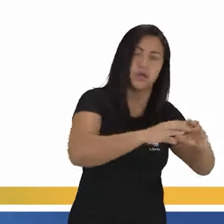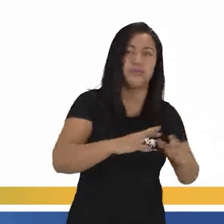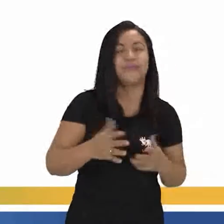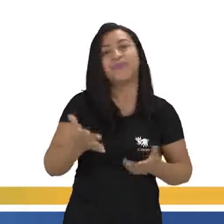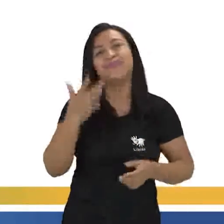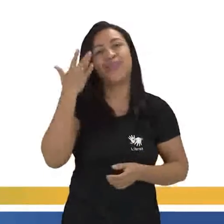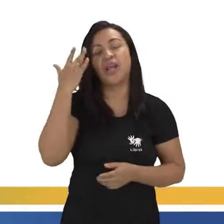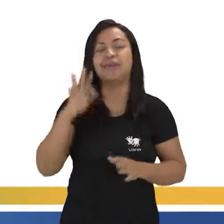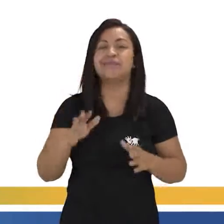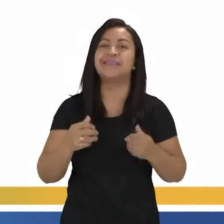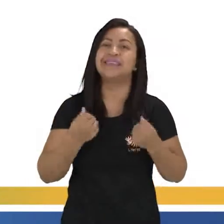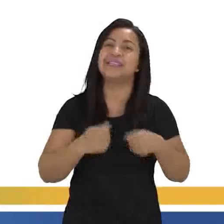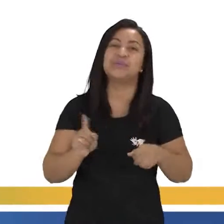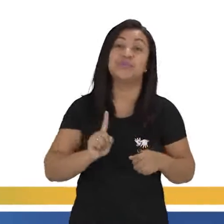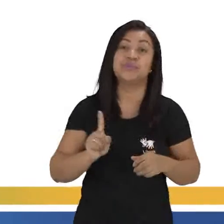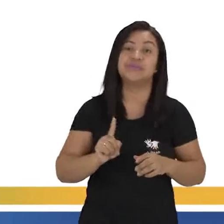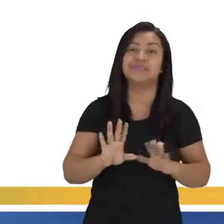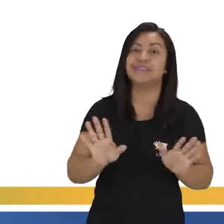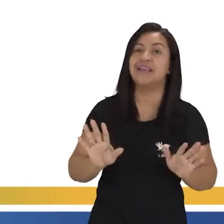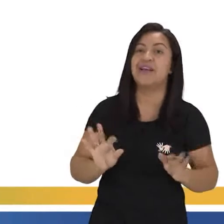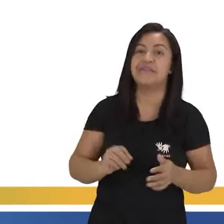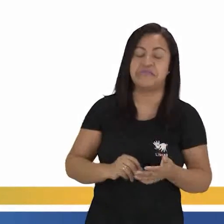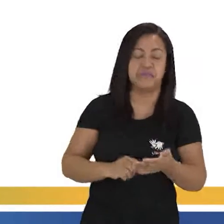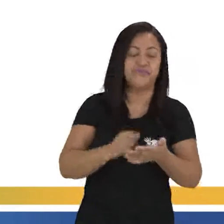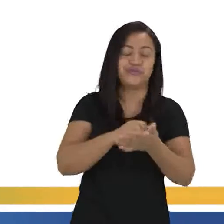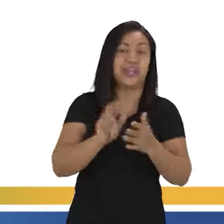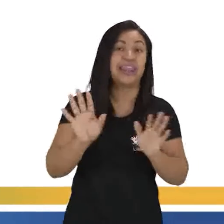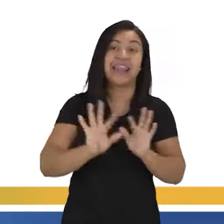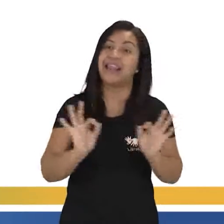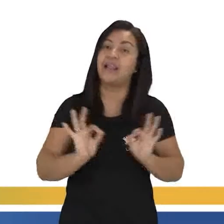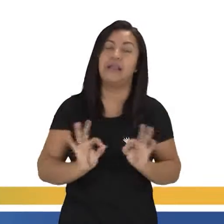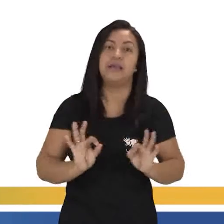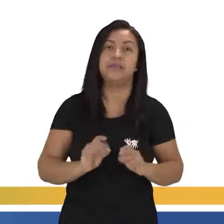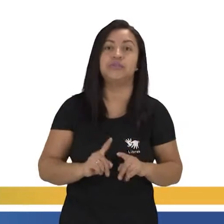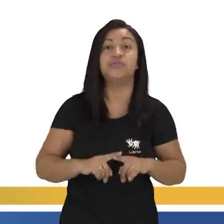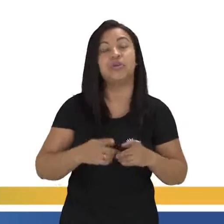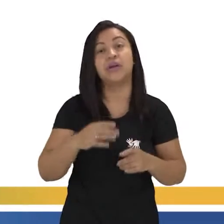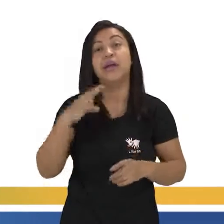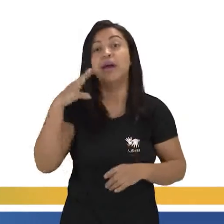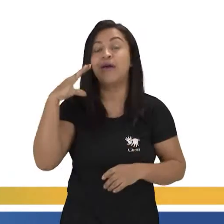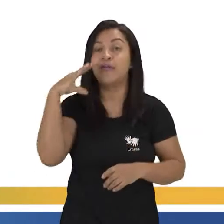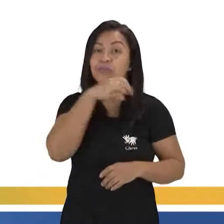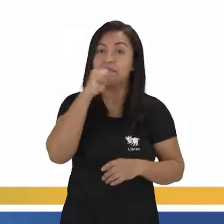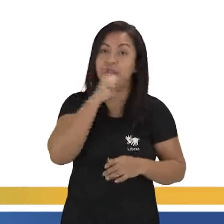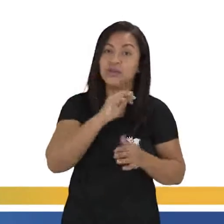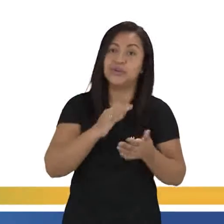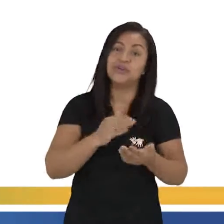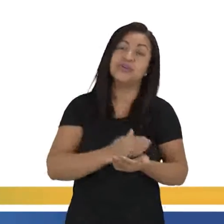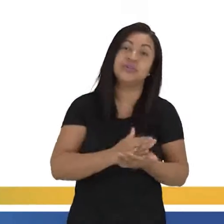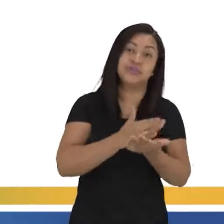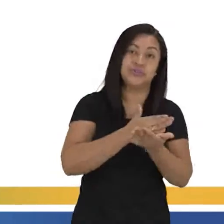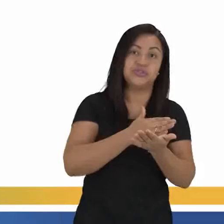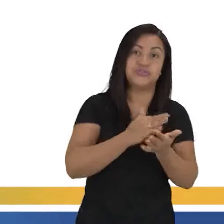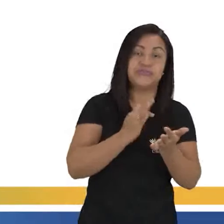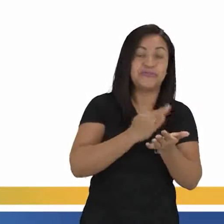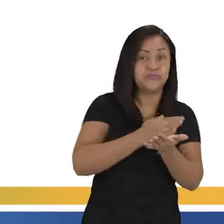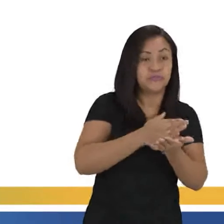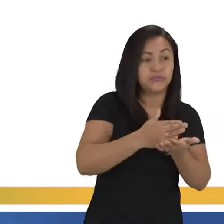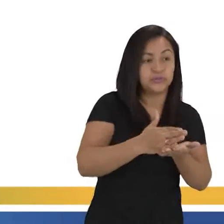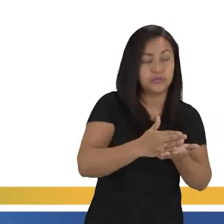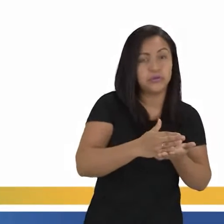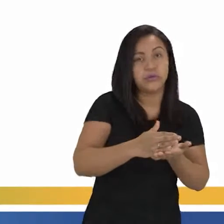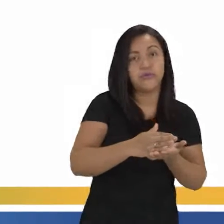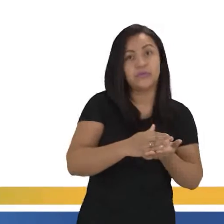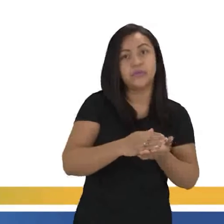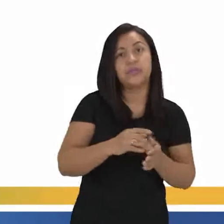precisa estabelecer mais nada, tá? Já que a velocidade inicial da bola está no sentido direita e esquerda, portanto, deve